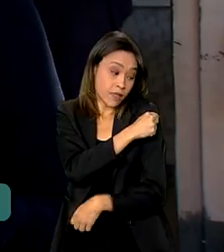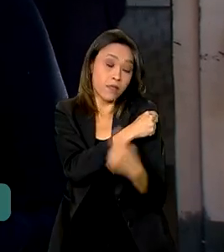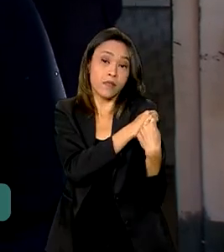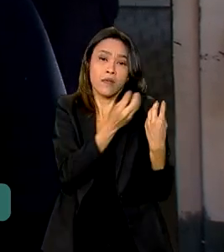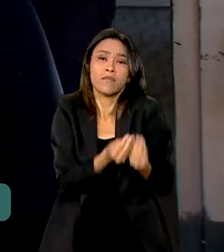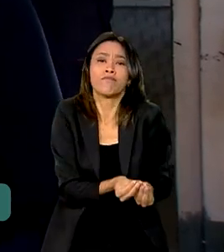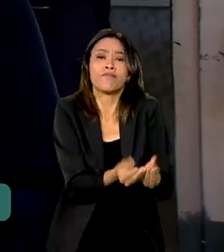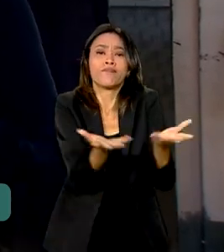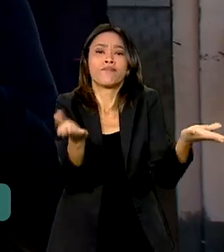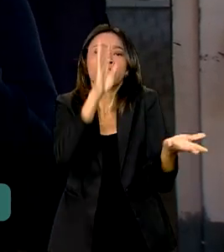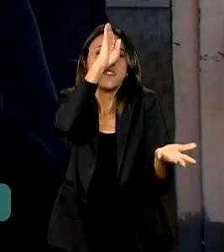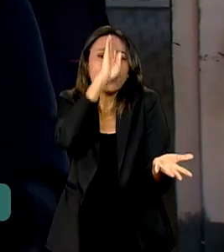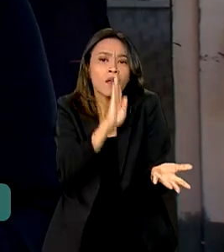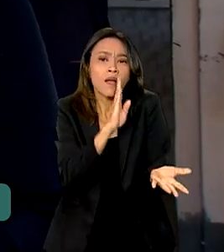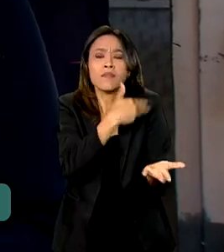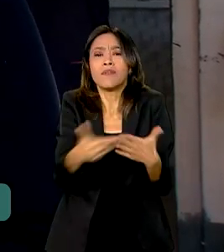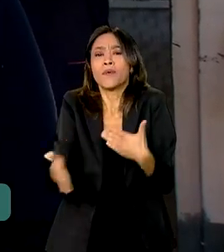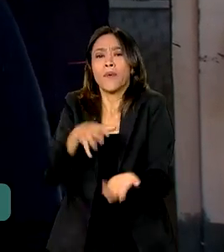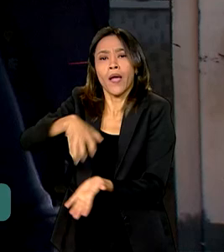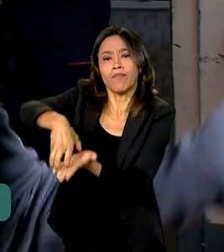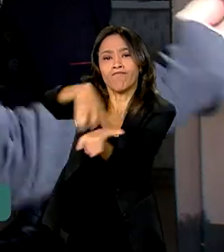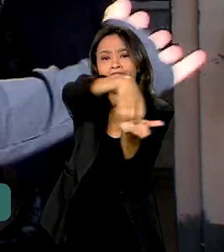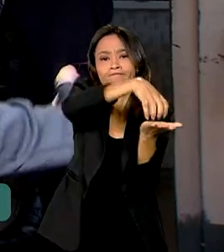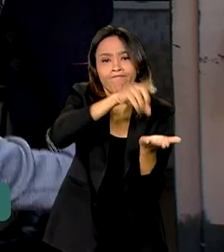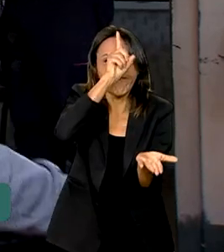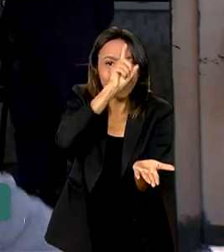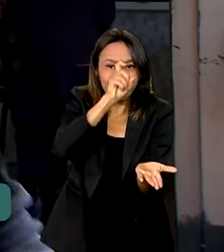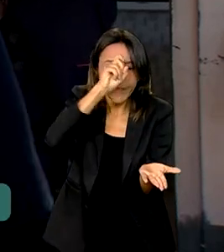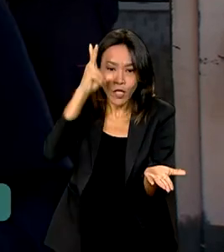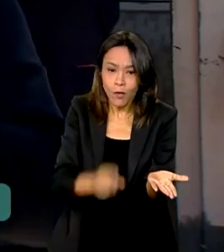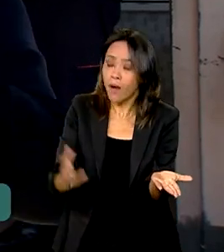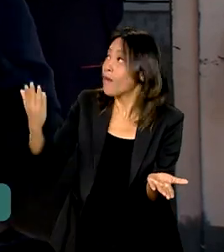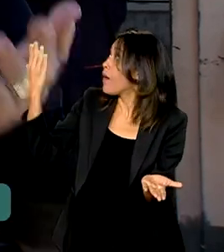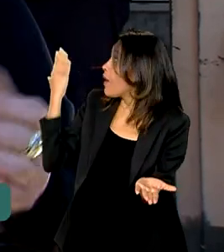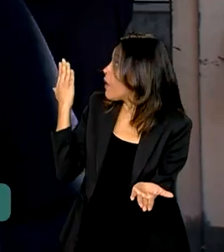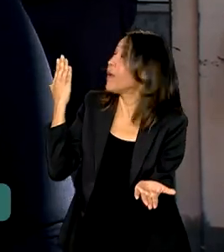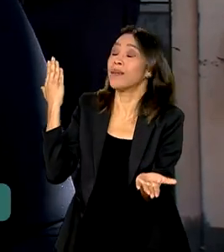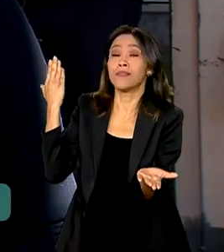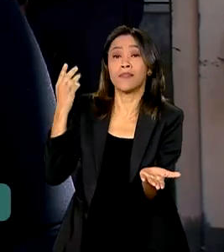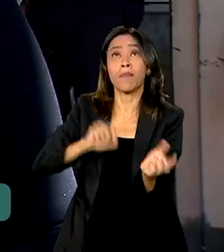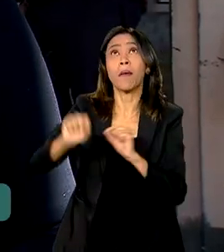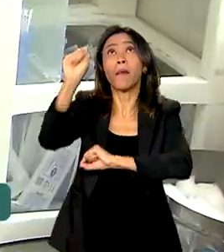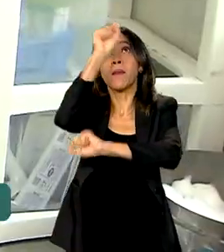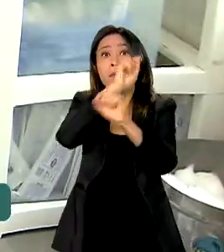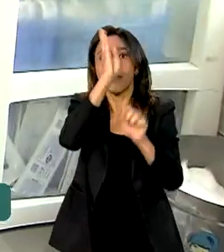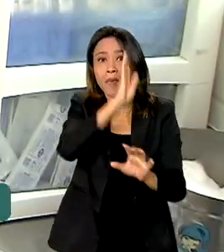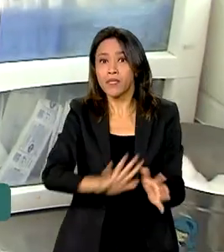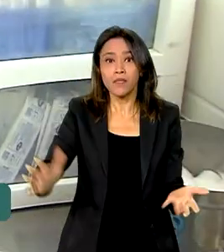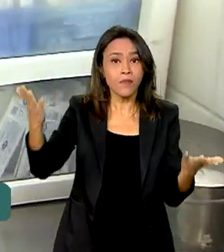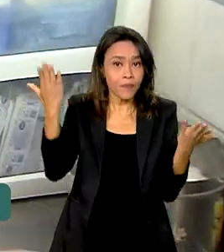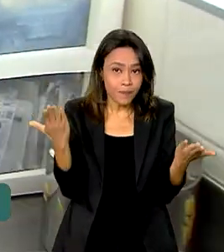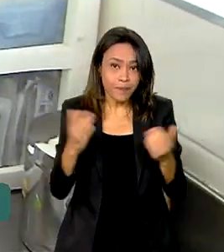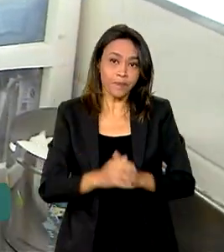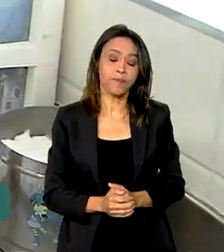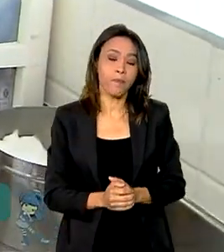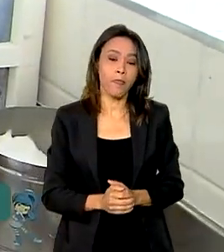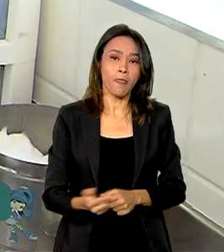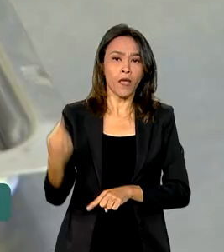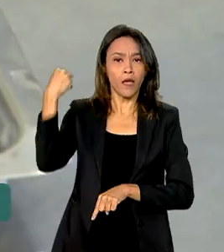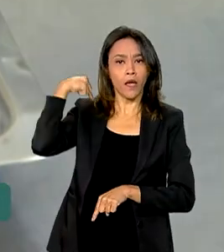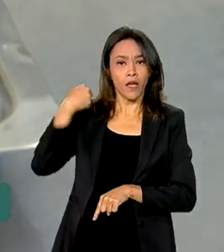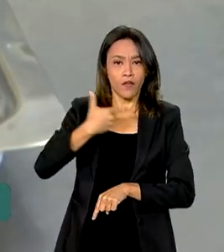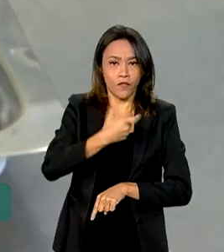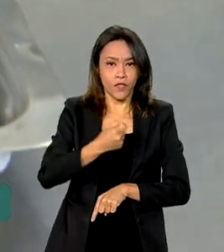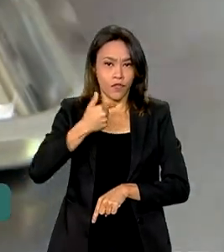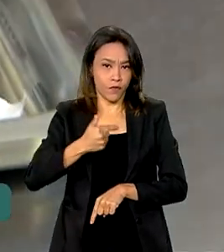disponíveis de graça em qualquer unidade de saúde como esta, espalhadas pelo país. Em 2022, a cobertura